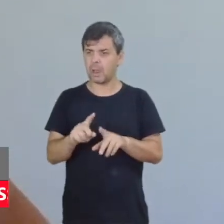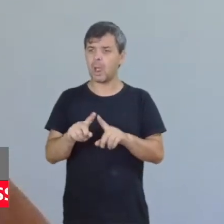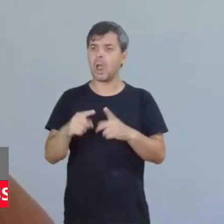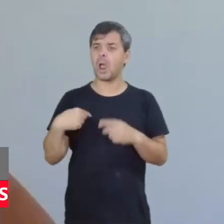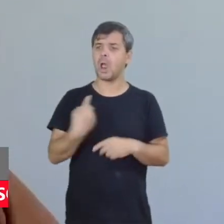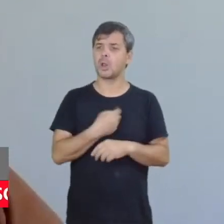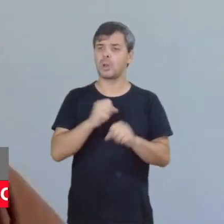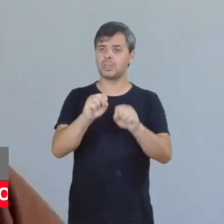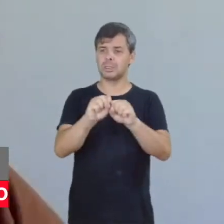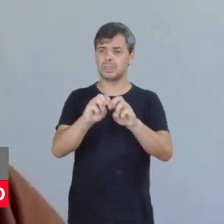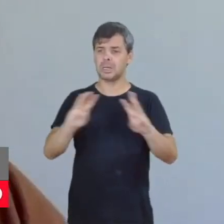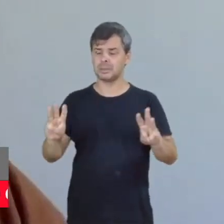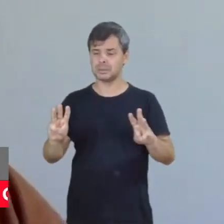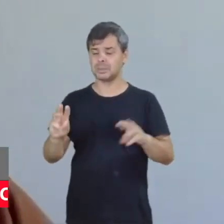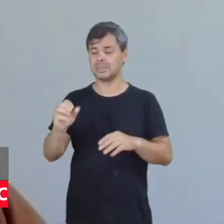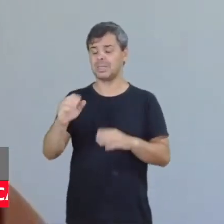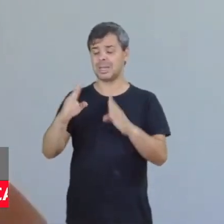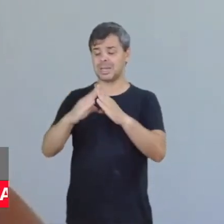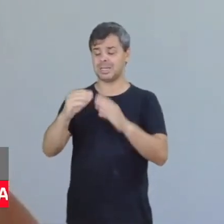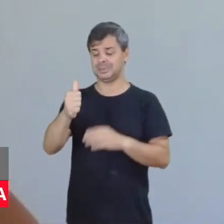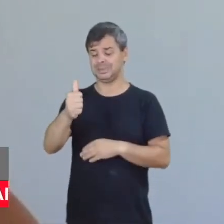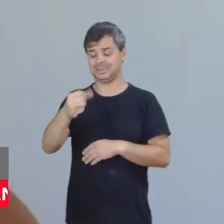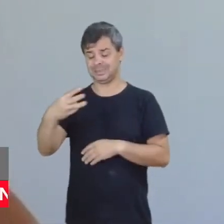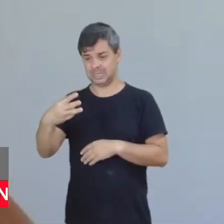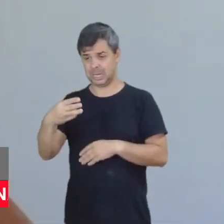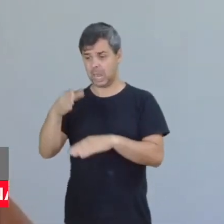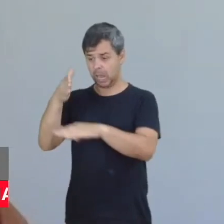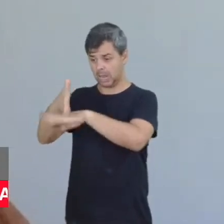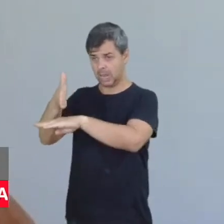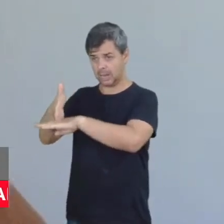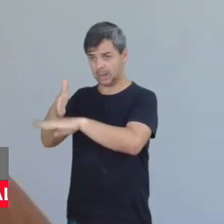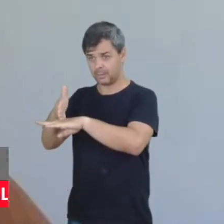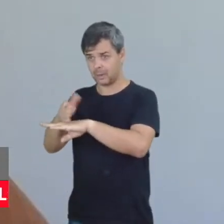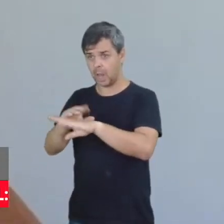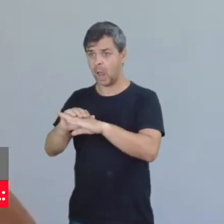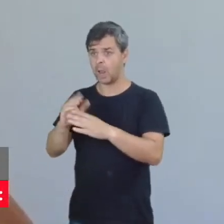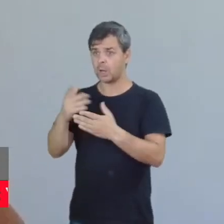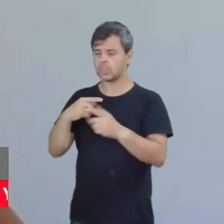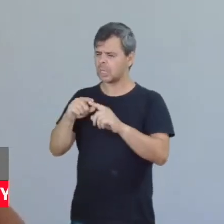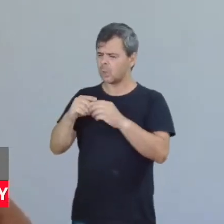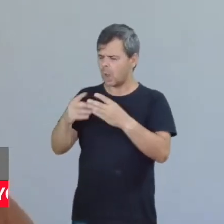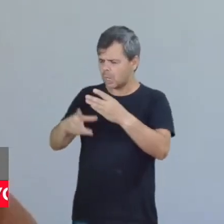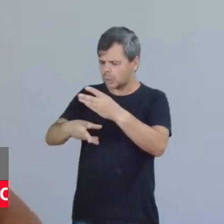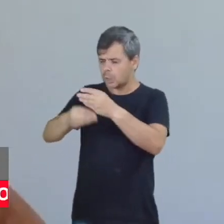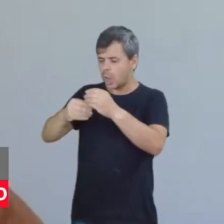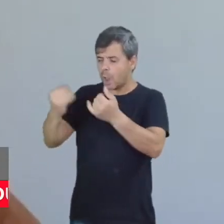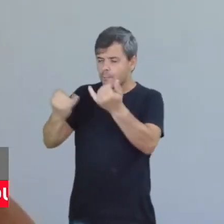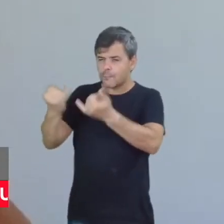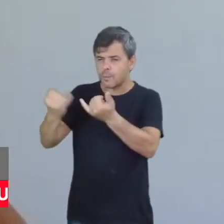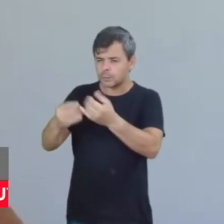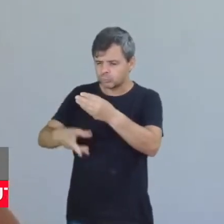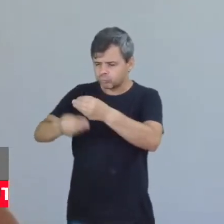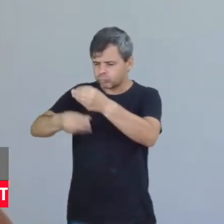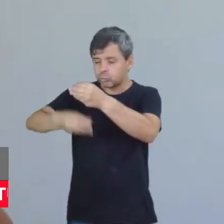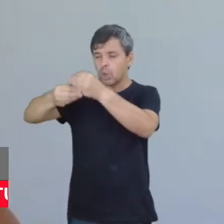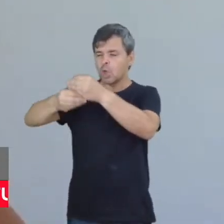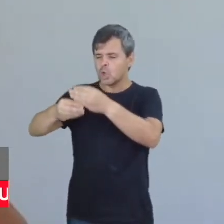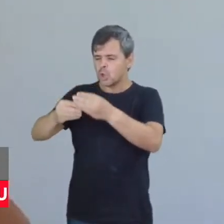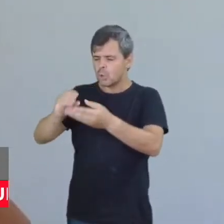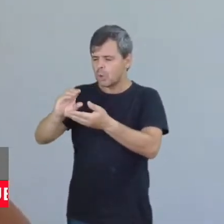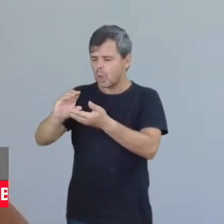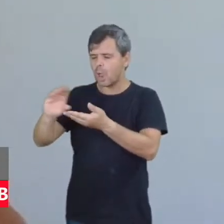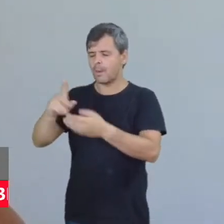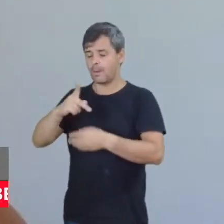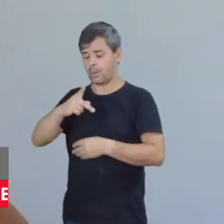o nosso site do Casa 13. Entra lá que também tem um compilado das entregas do PT, do